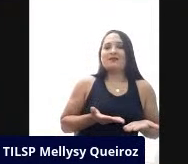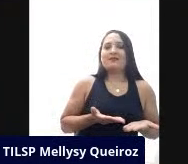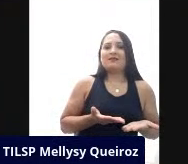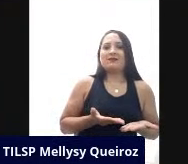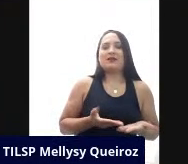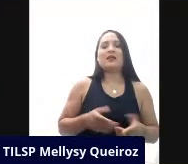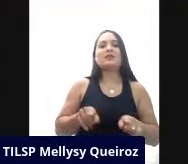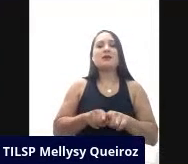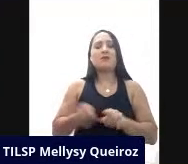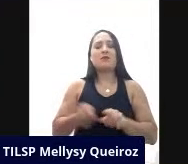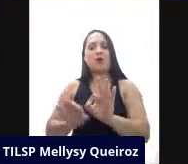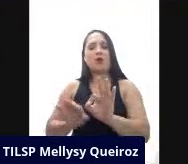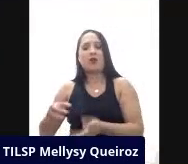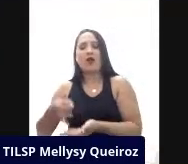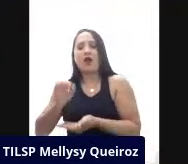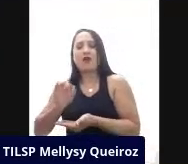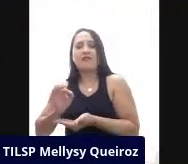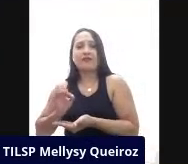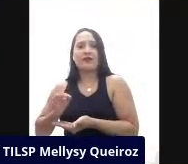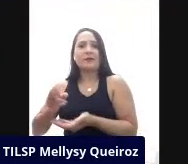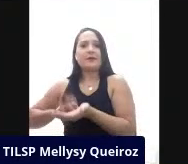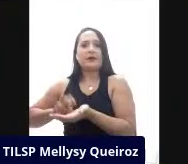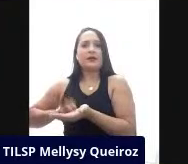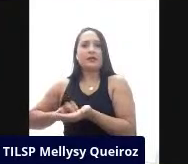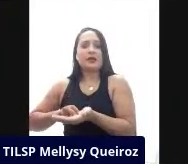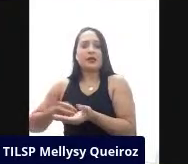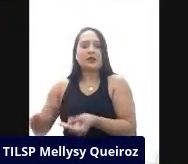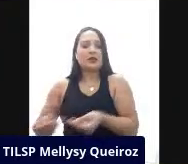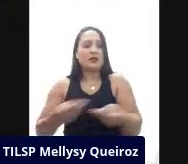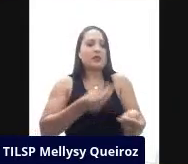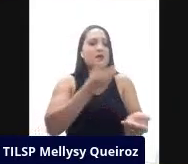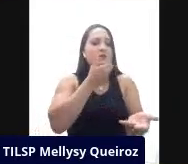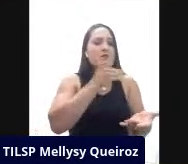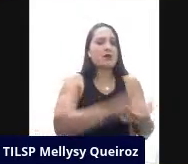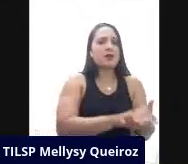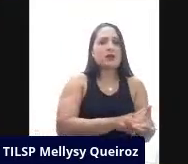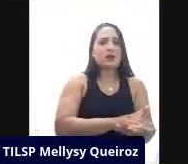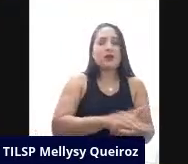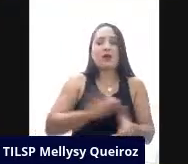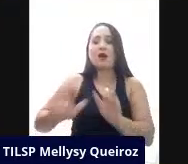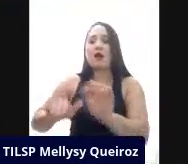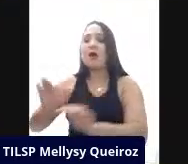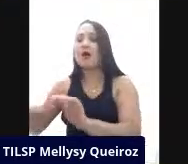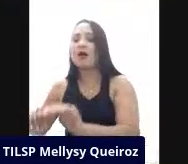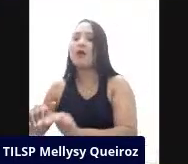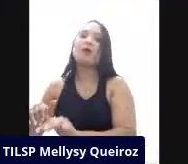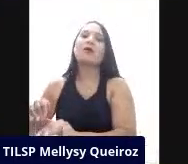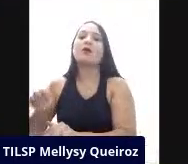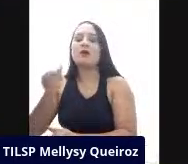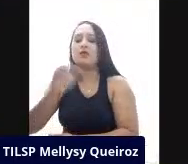manhã, serve o café do marido, acorda as crianças e prepara para a escola.